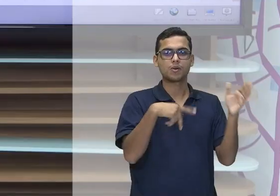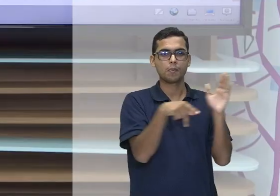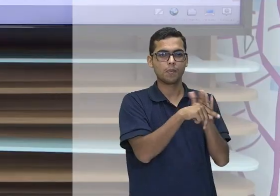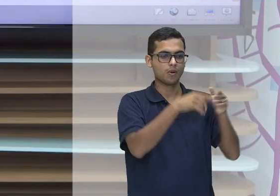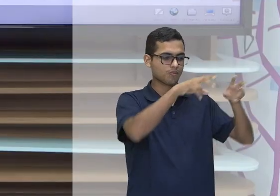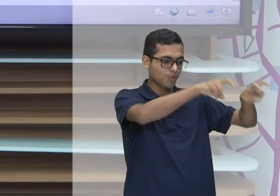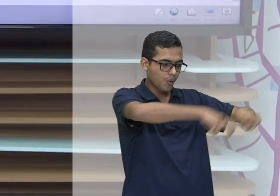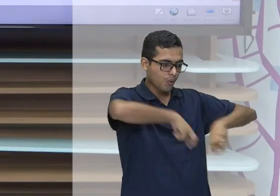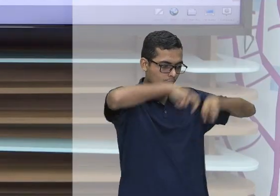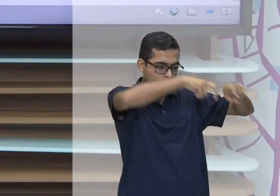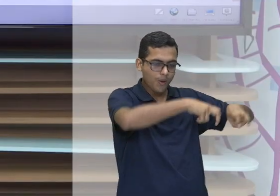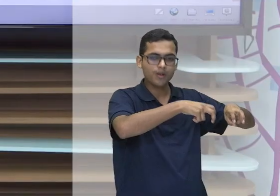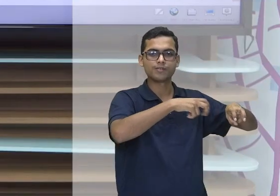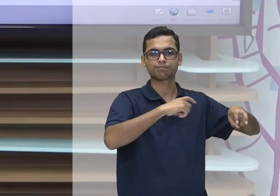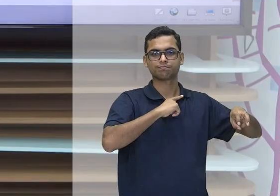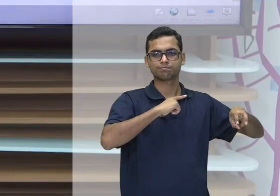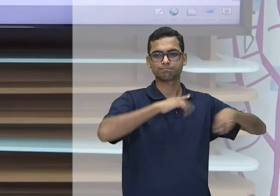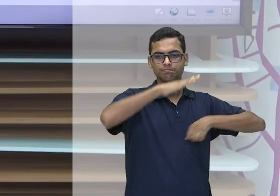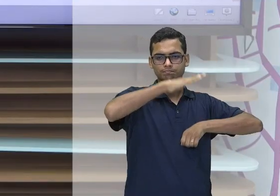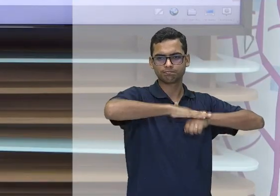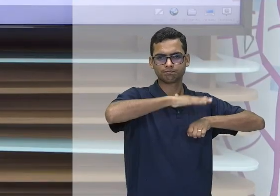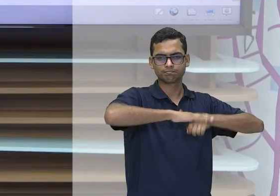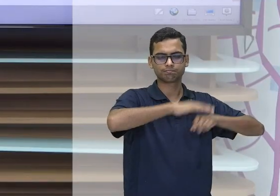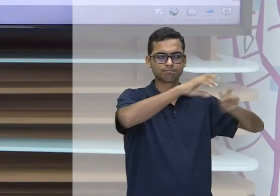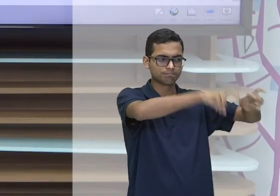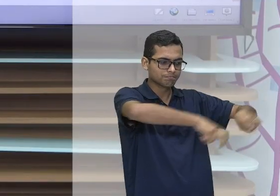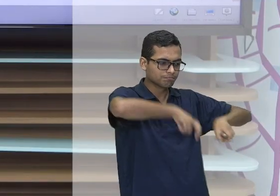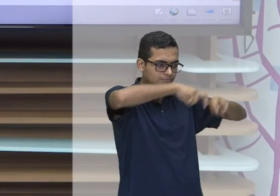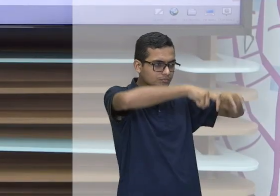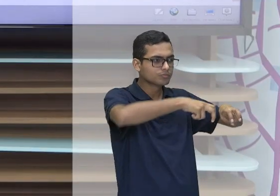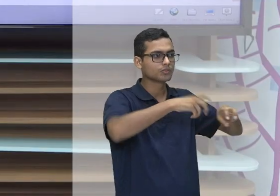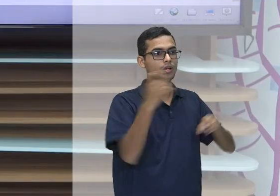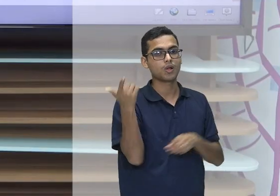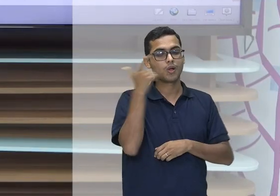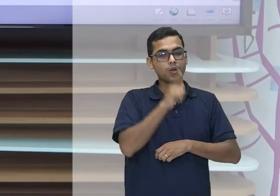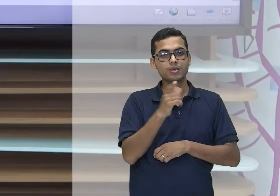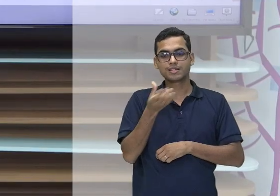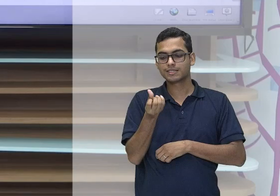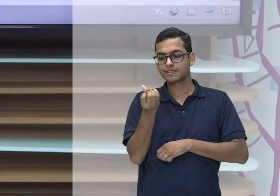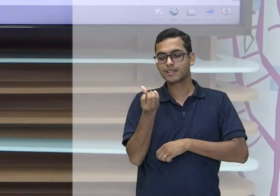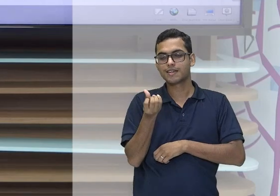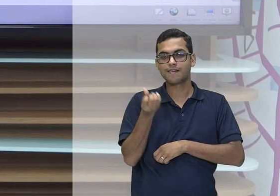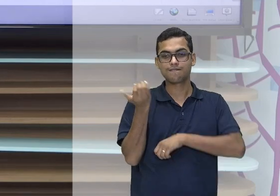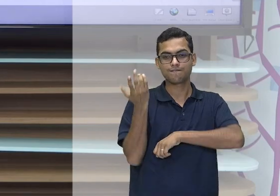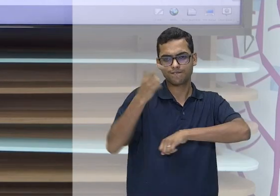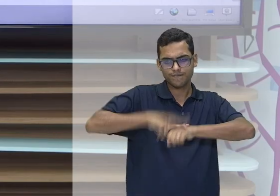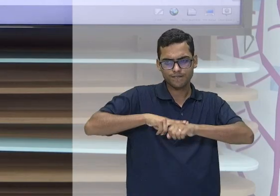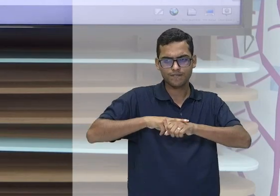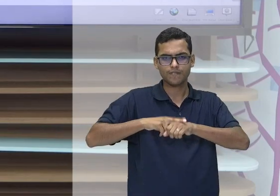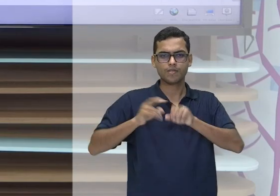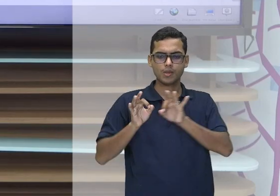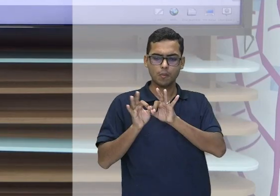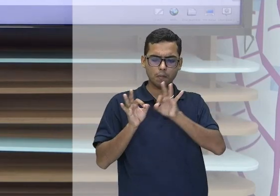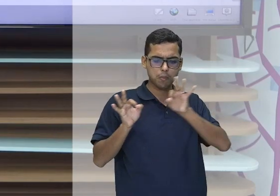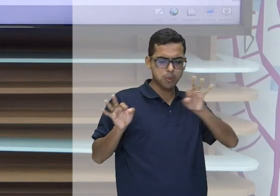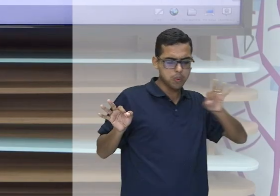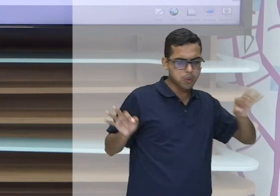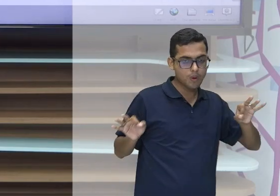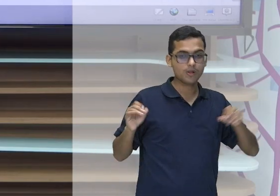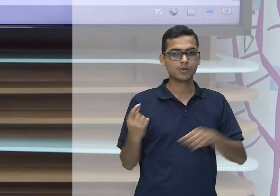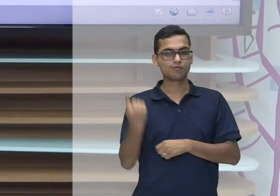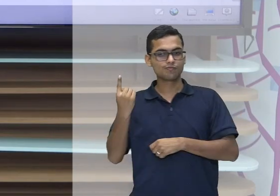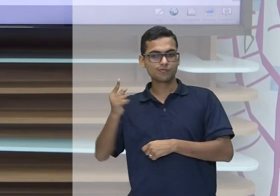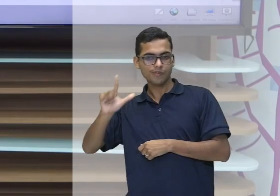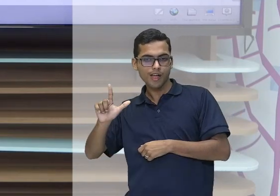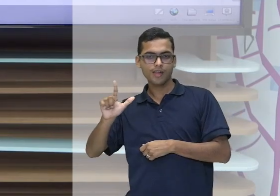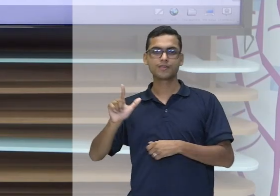sítio. Então, ele vai ter andado ali 6 vezes, né, os 10 quilômetros. Como é 1 litro para cada 10 quilômetros, então